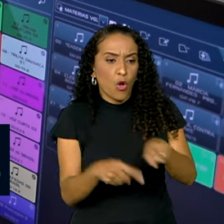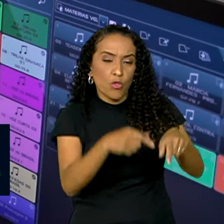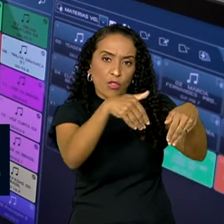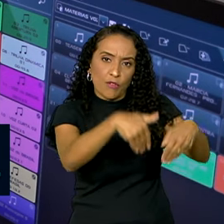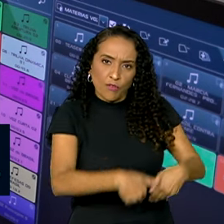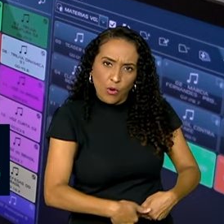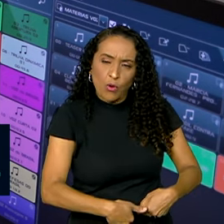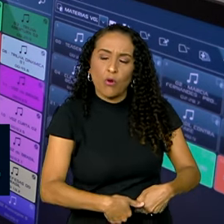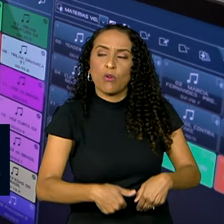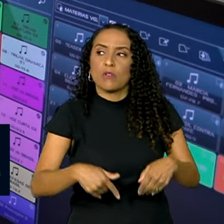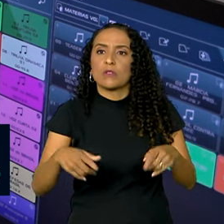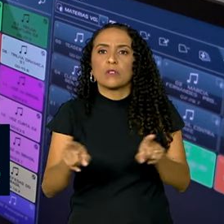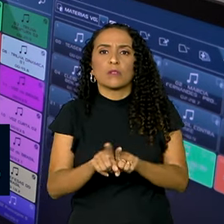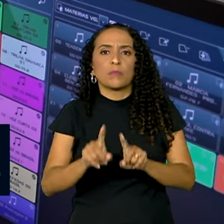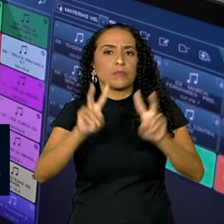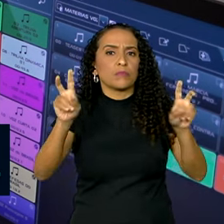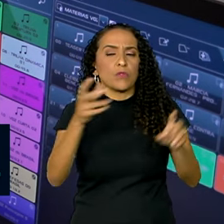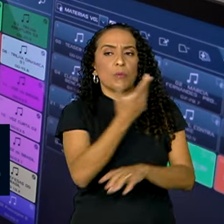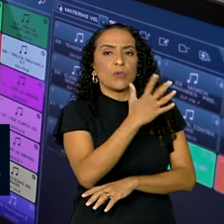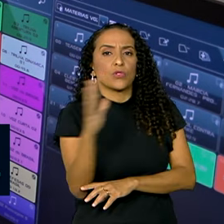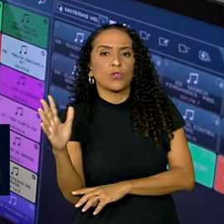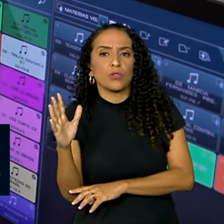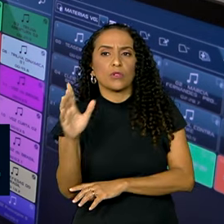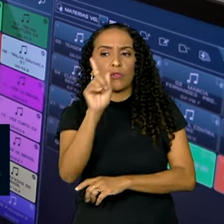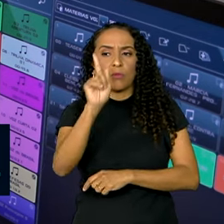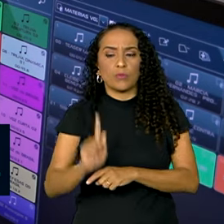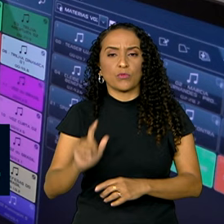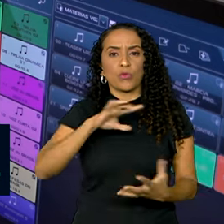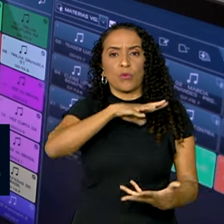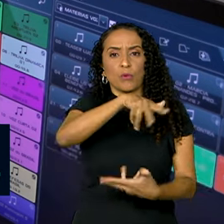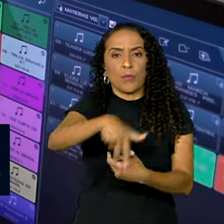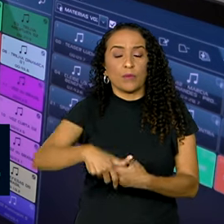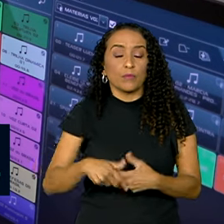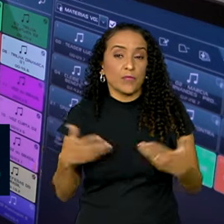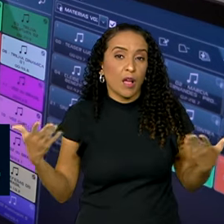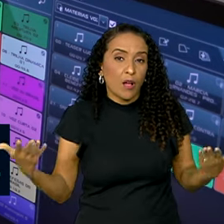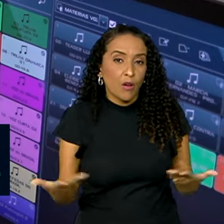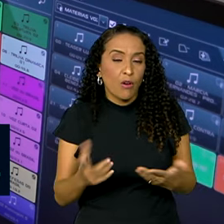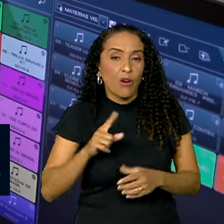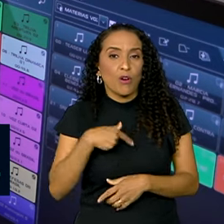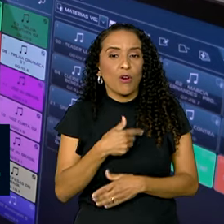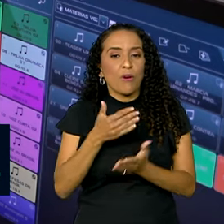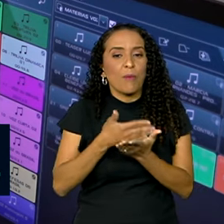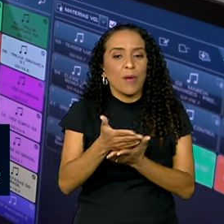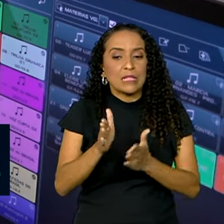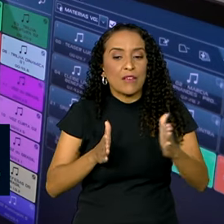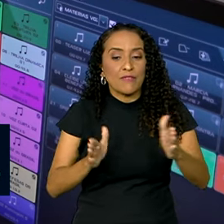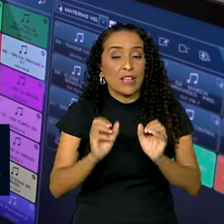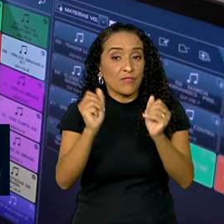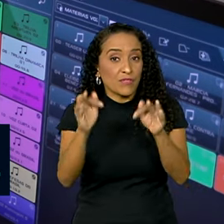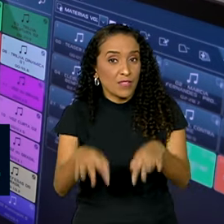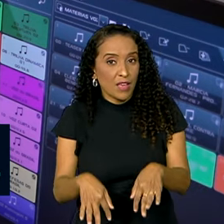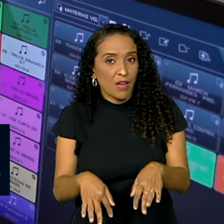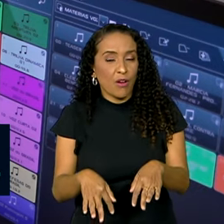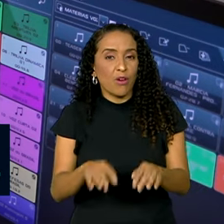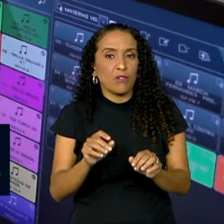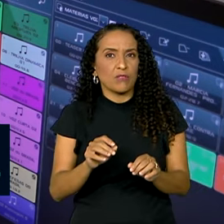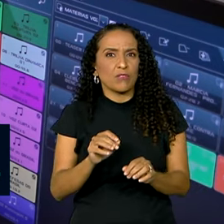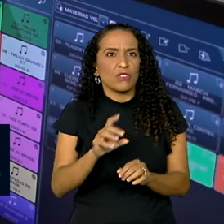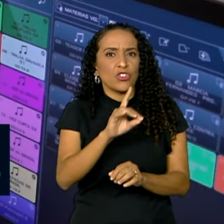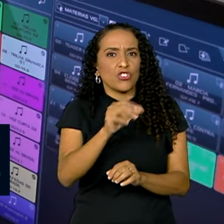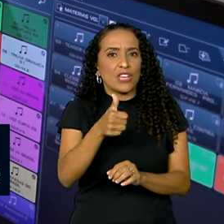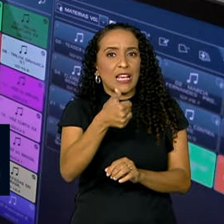fome sobre a questão ambiental e sobre a governança Global agora a gente entra na fase final a partir do dia